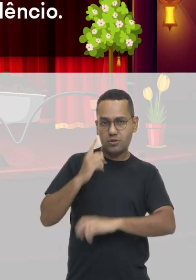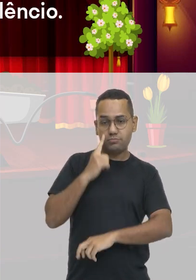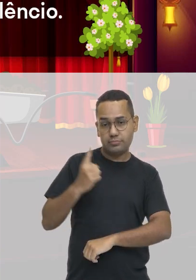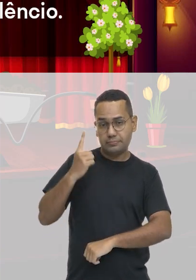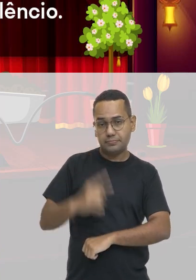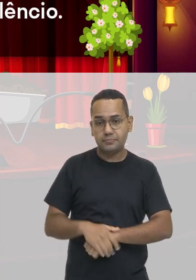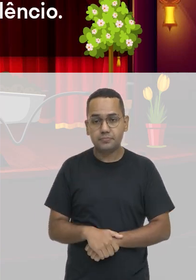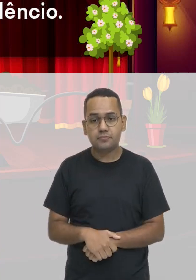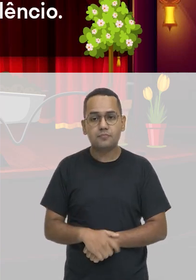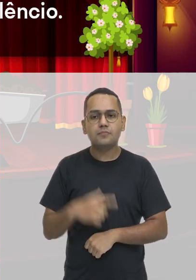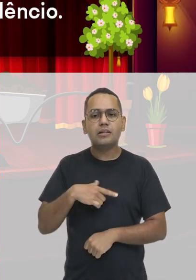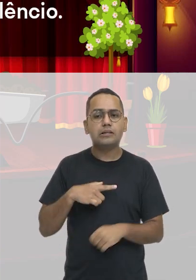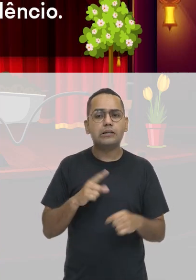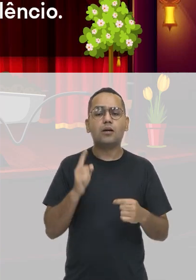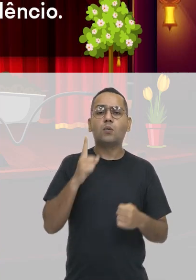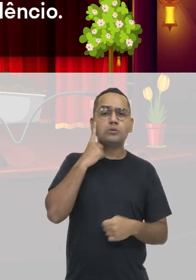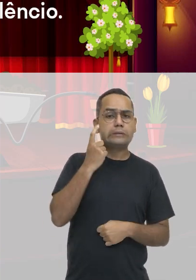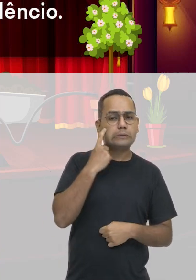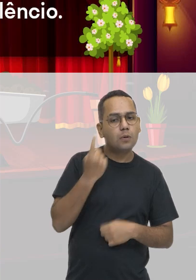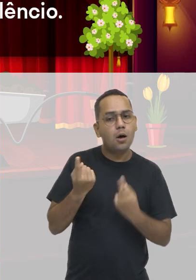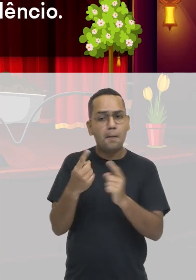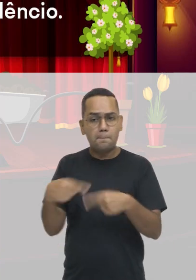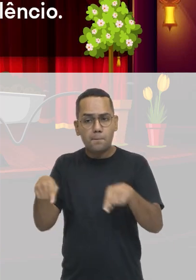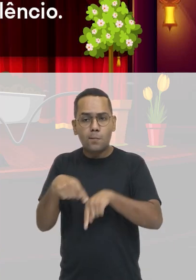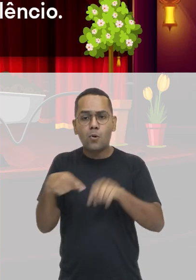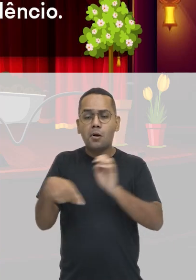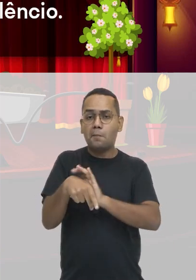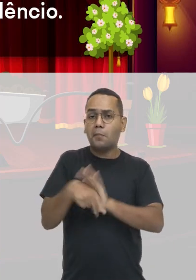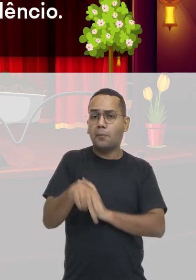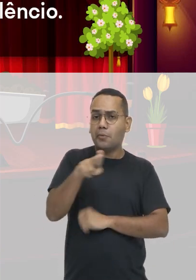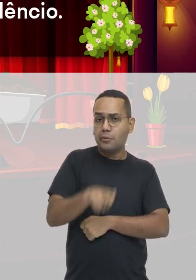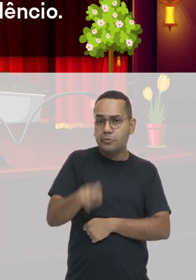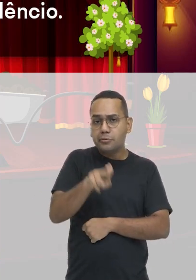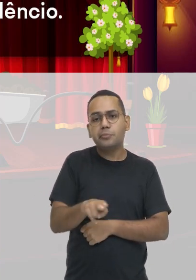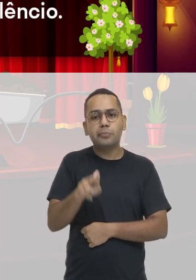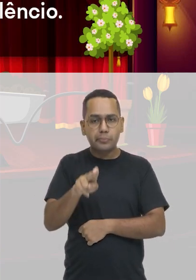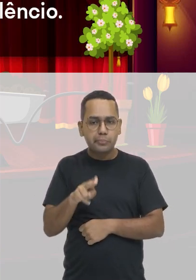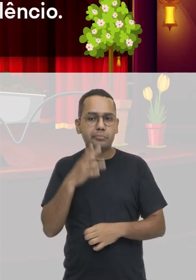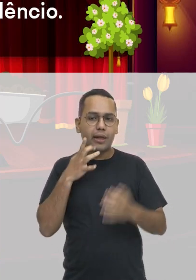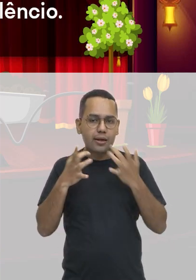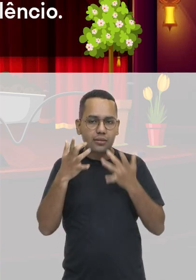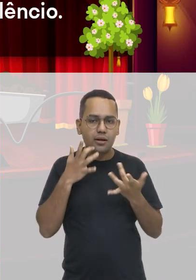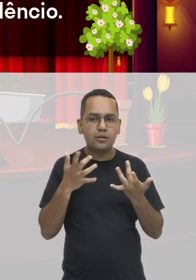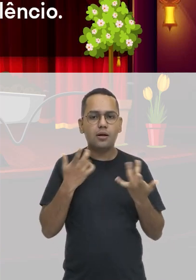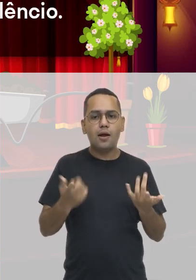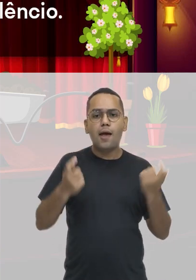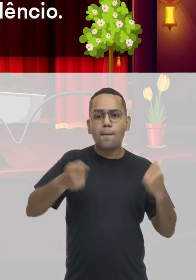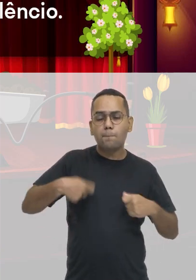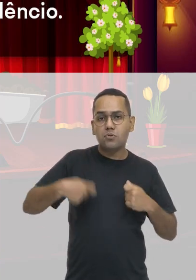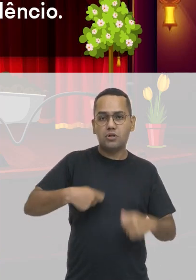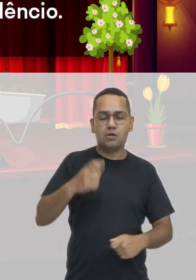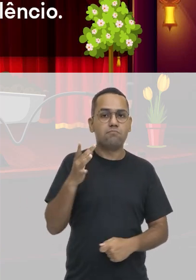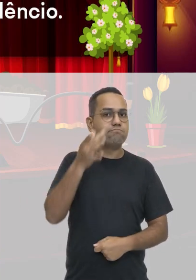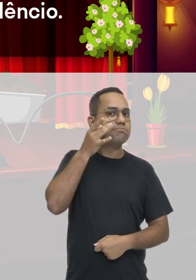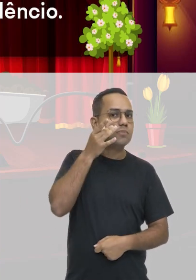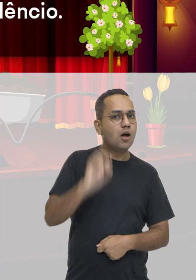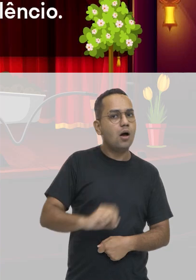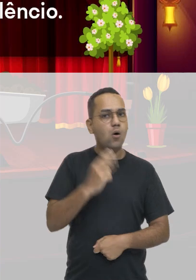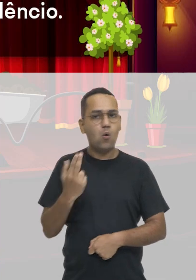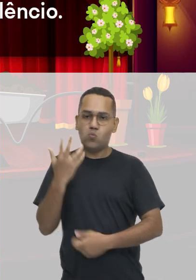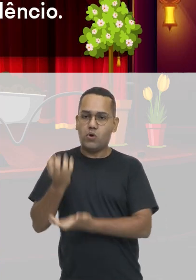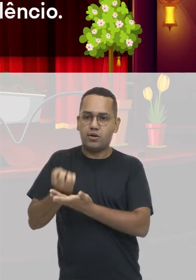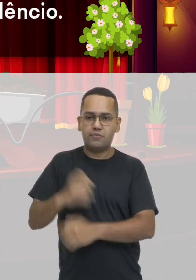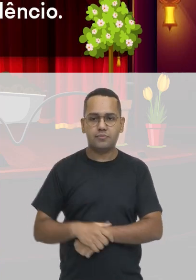sonoplastia abrange os sons e músicas usadas na peça, seja ao vivo ou gravados. Ela pode incluir